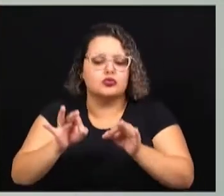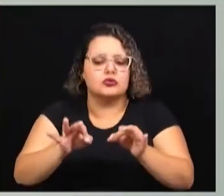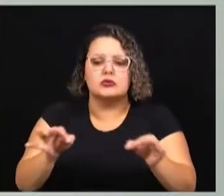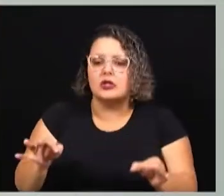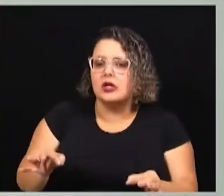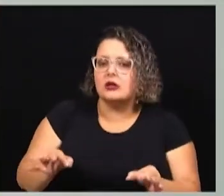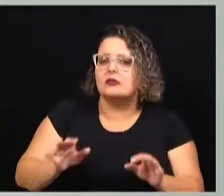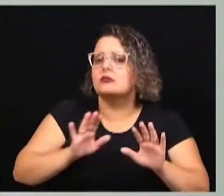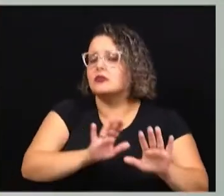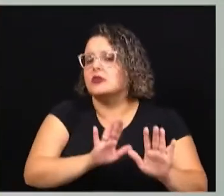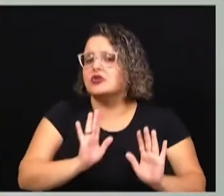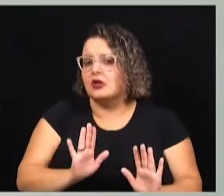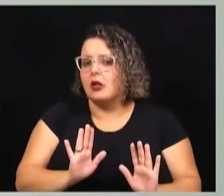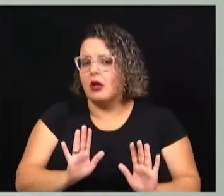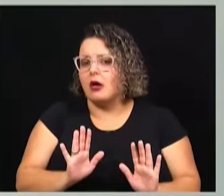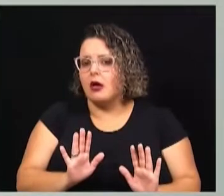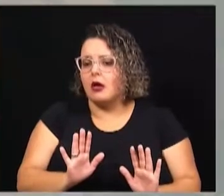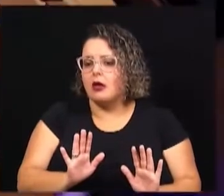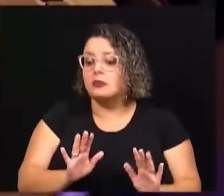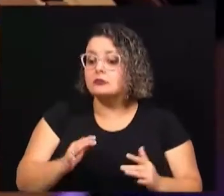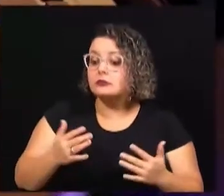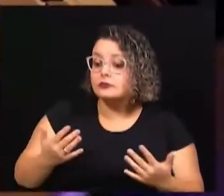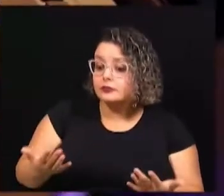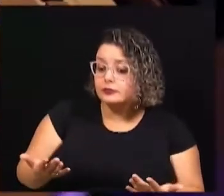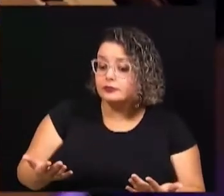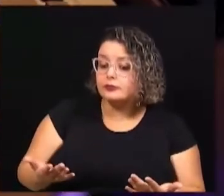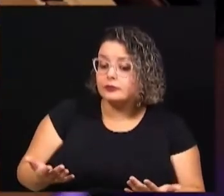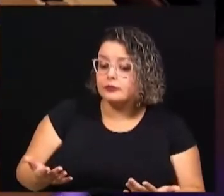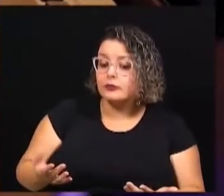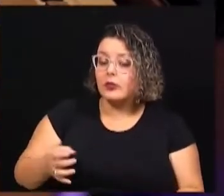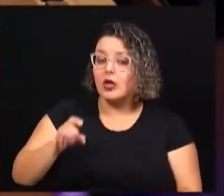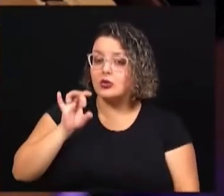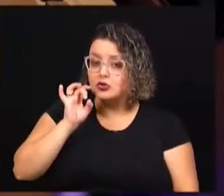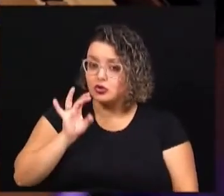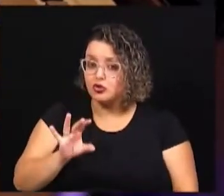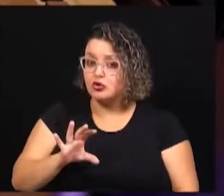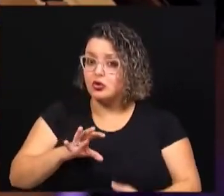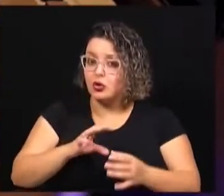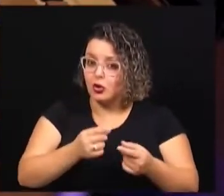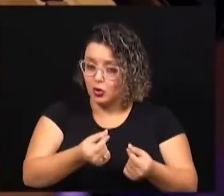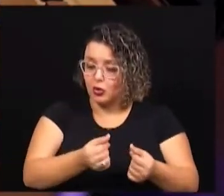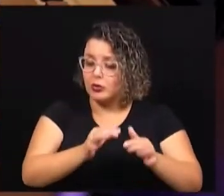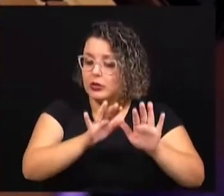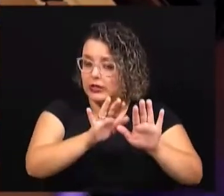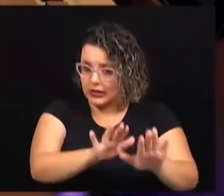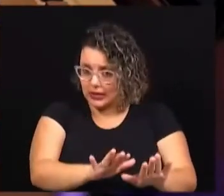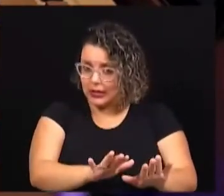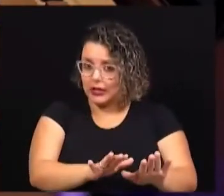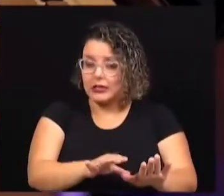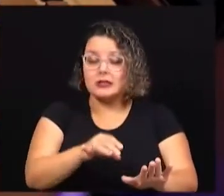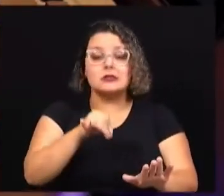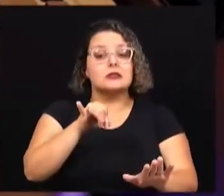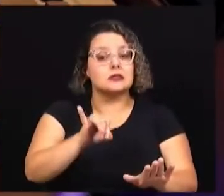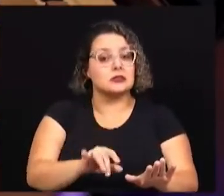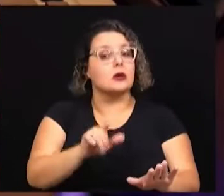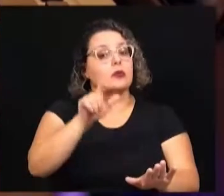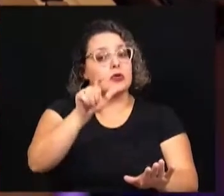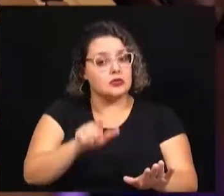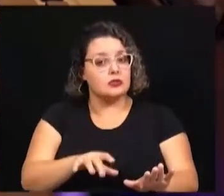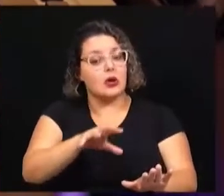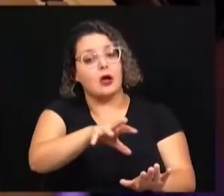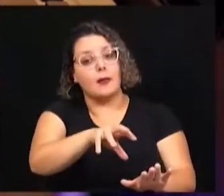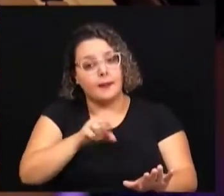tudo certo, acho que eu vou deixar esse dinheiro. Eu só deixaria esse dinheiro lá se a pessoa vai pegar